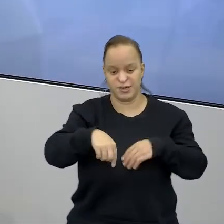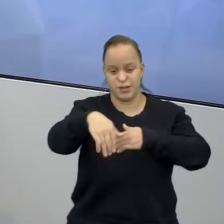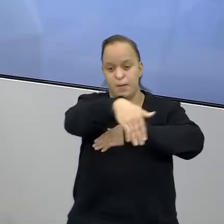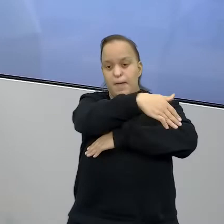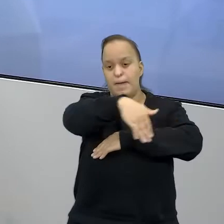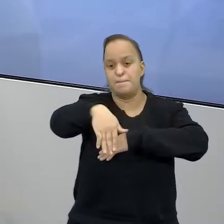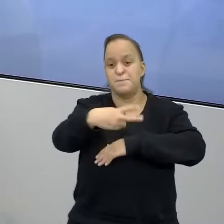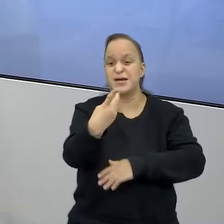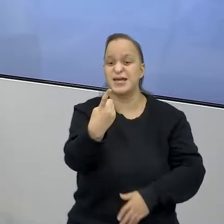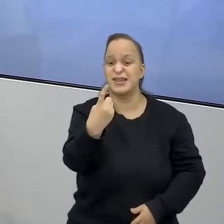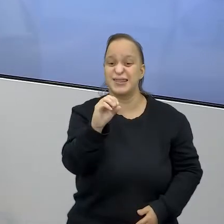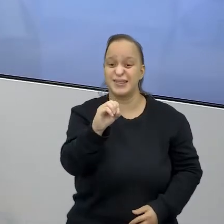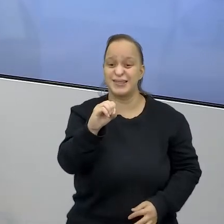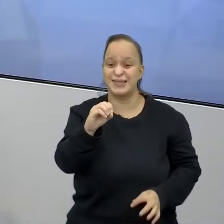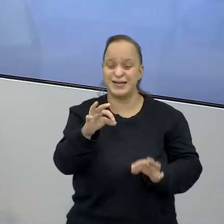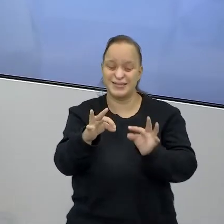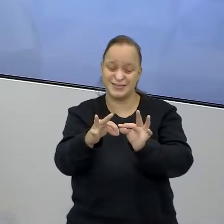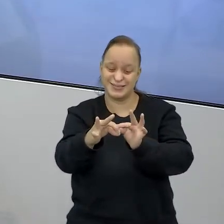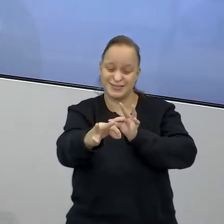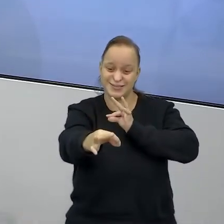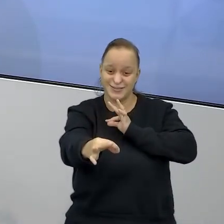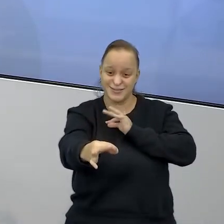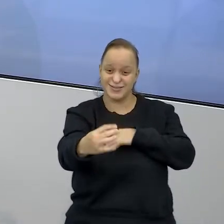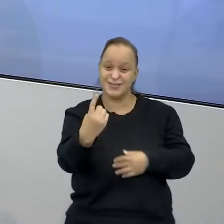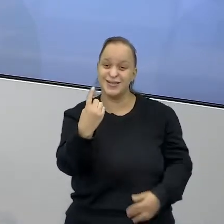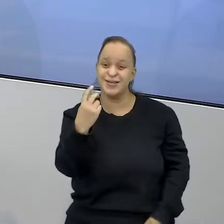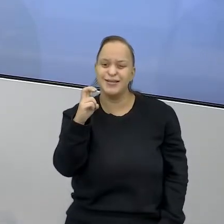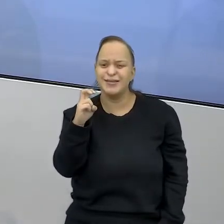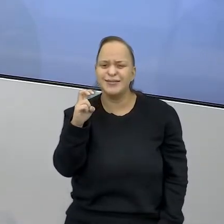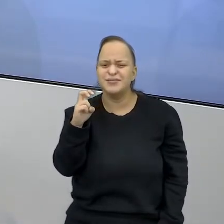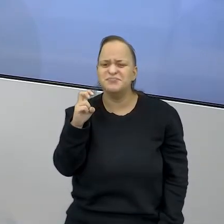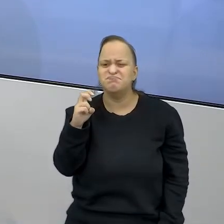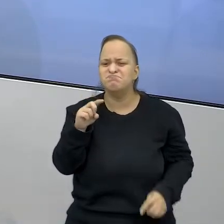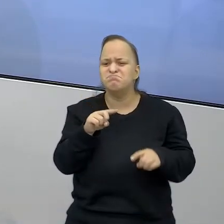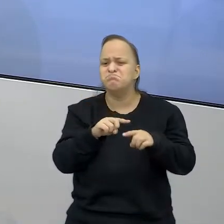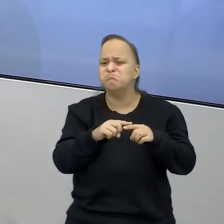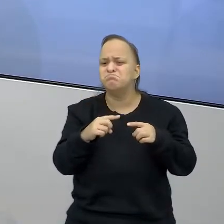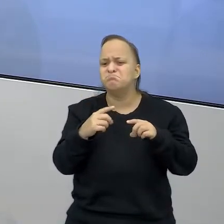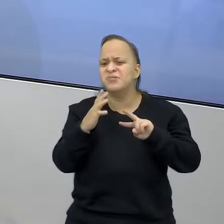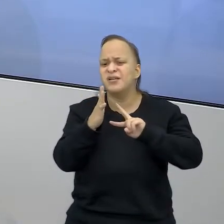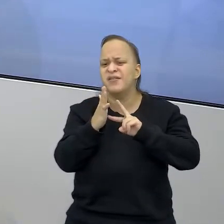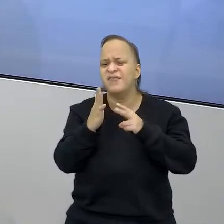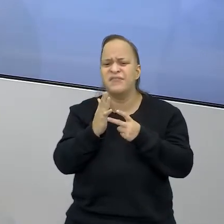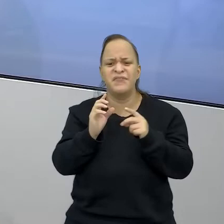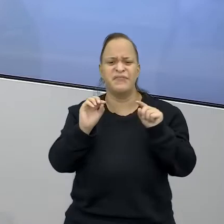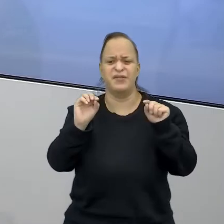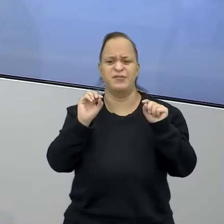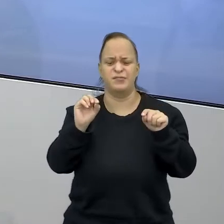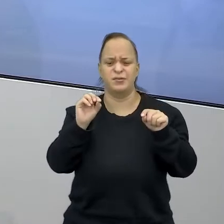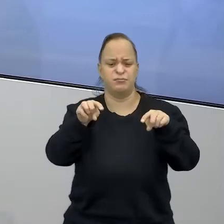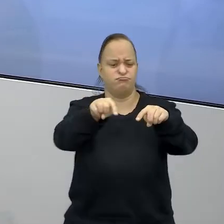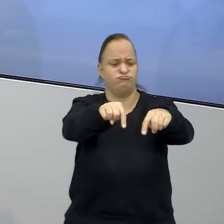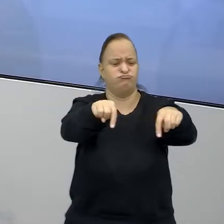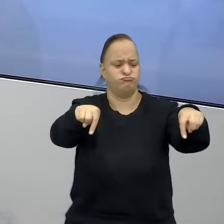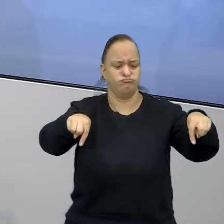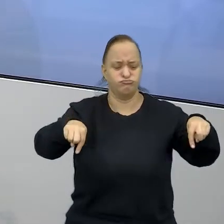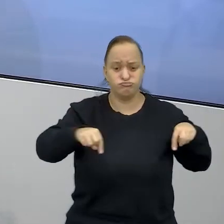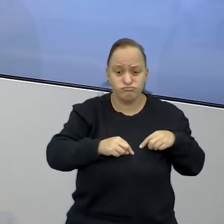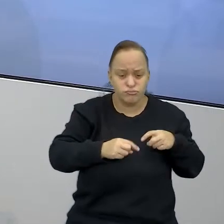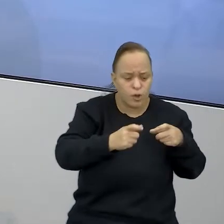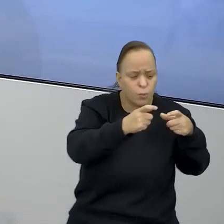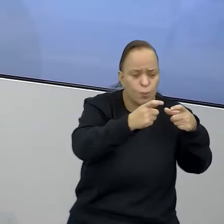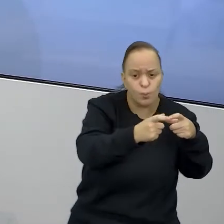é que eu calculo mesmo a área de um retângulo? Aliás, o que é a área mesmo? A área, eu quero saber quantos quadrados cabe dentro